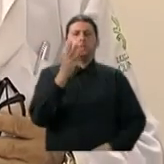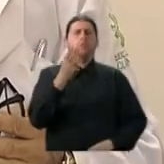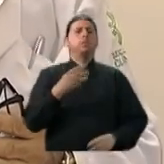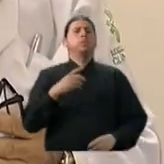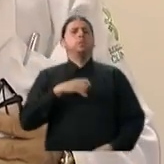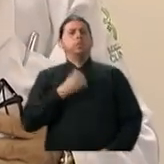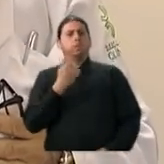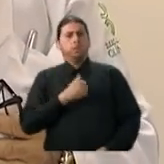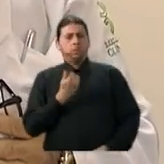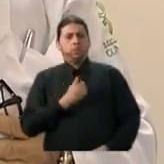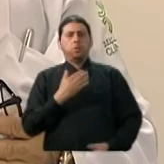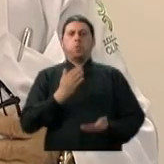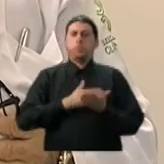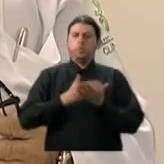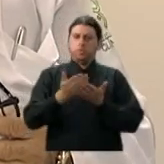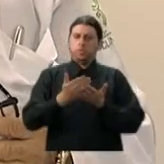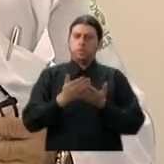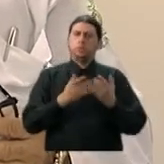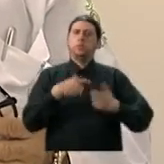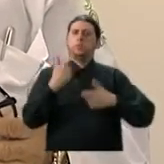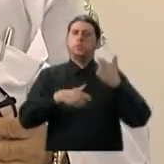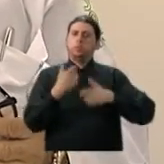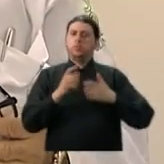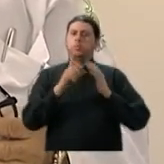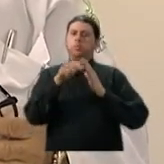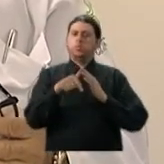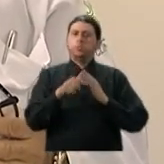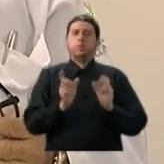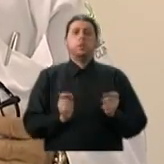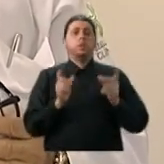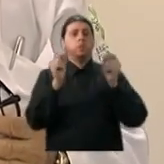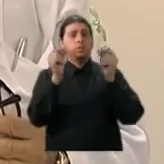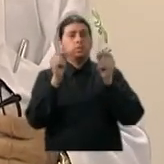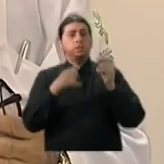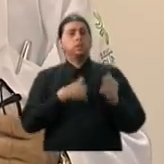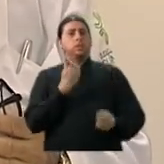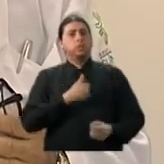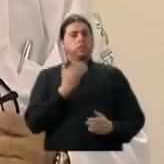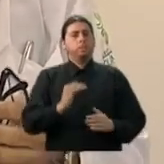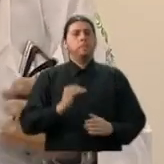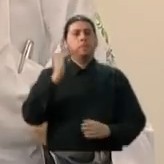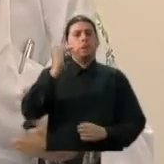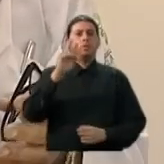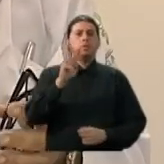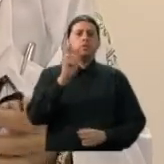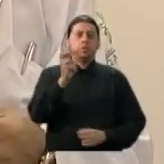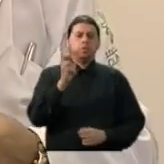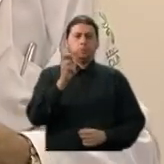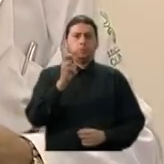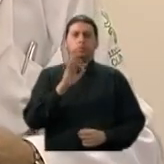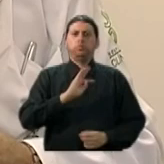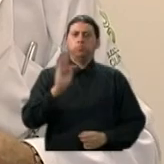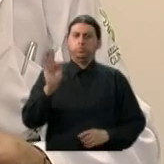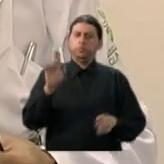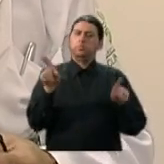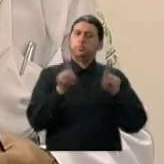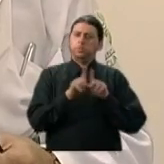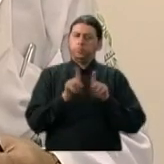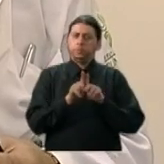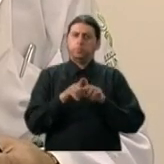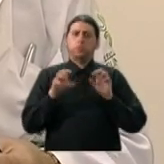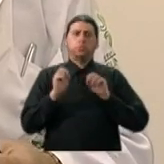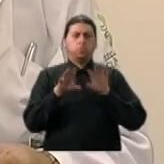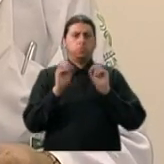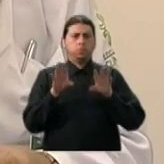sexual. E ela vai fazer o câncer depois dos 25 anos, por isso que o INCA orienta que a